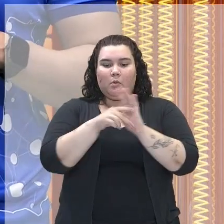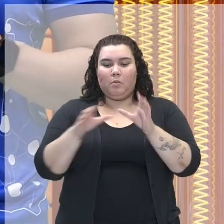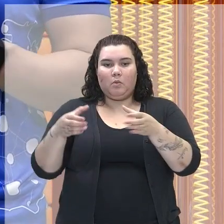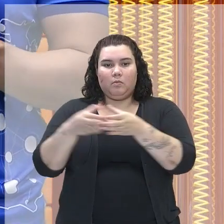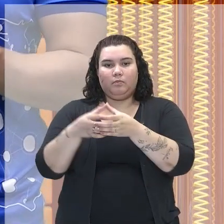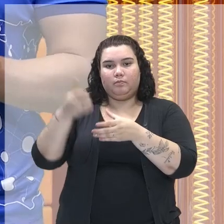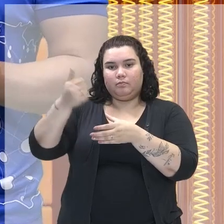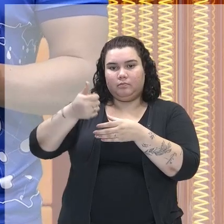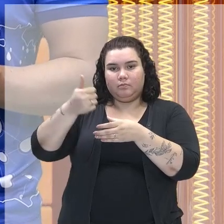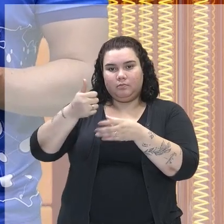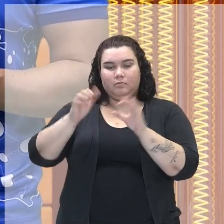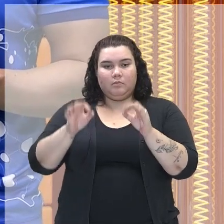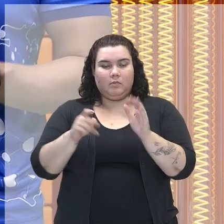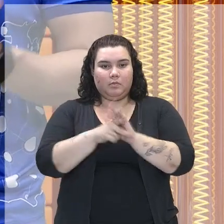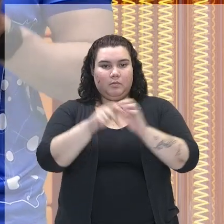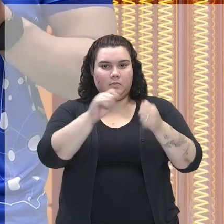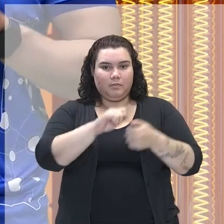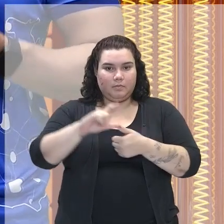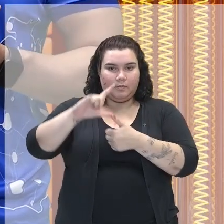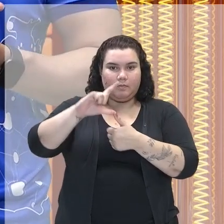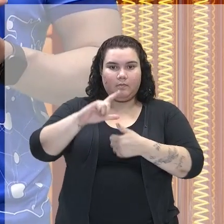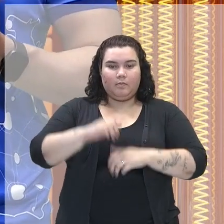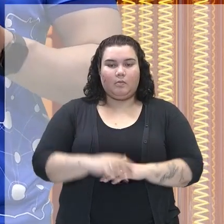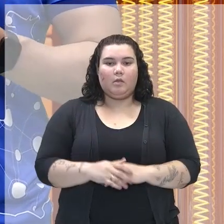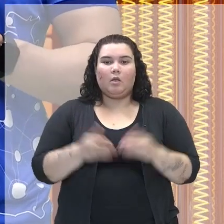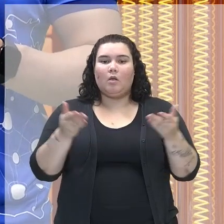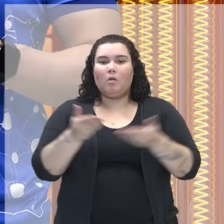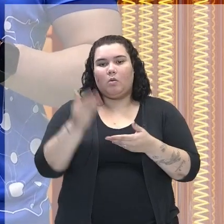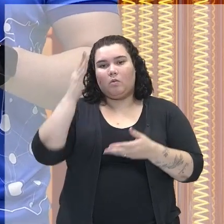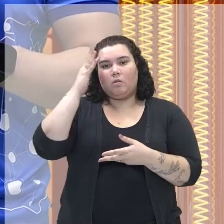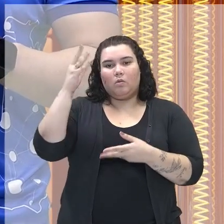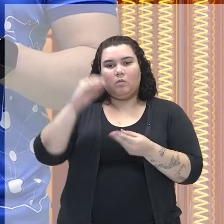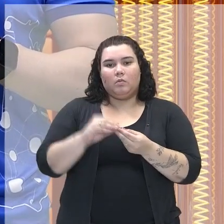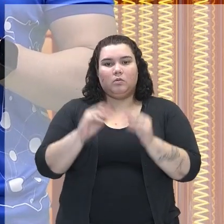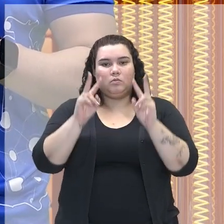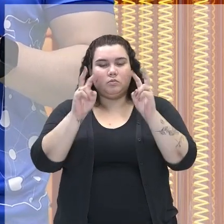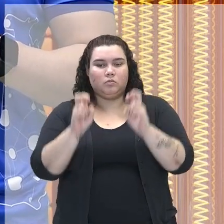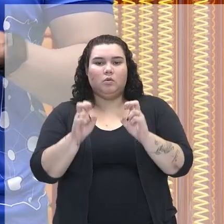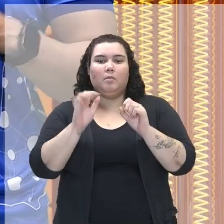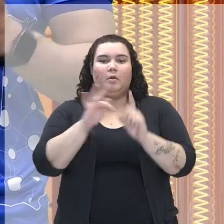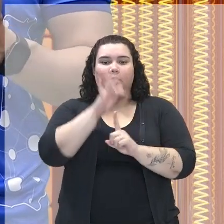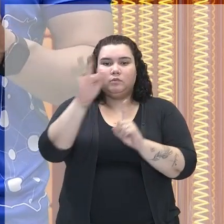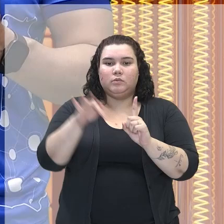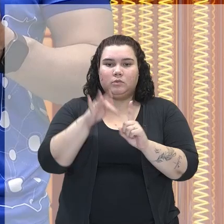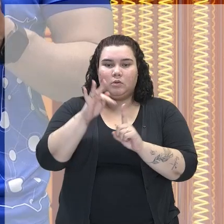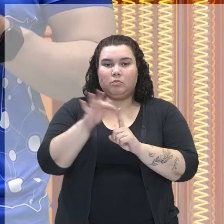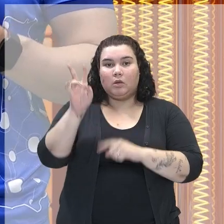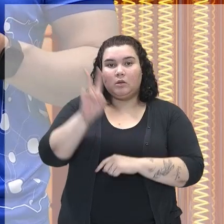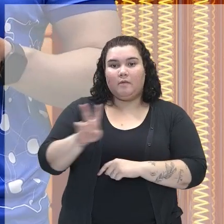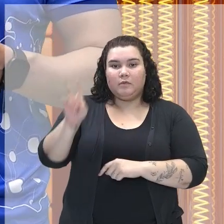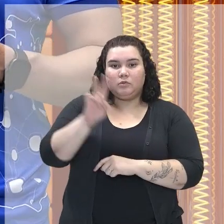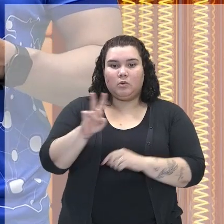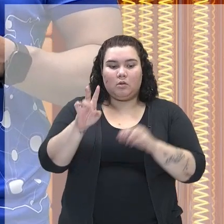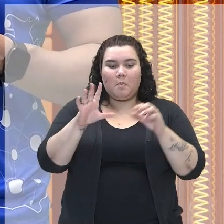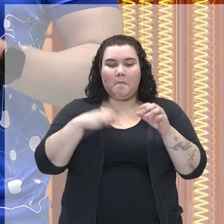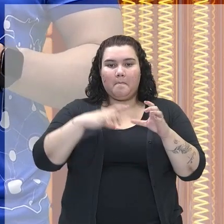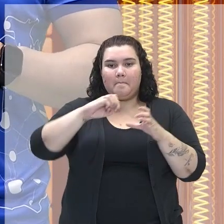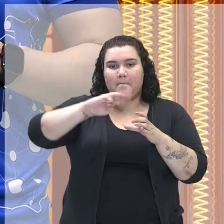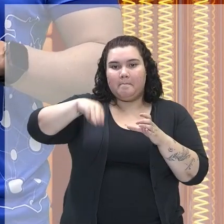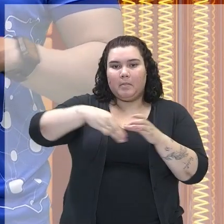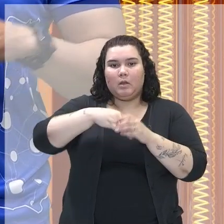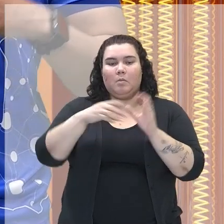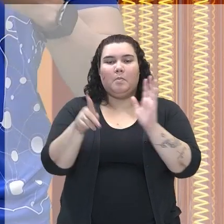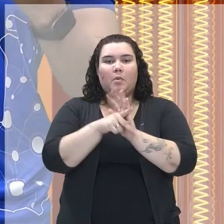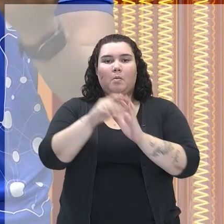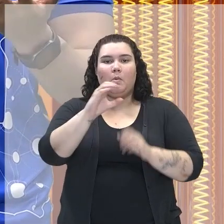aqui na América Latina e agora a gente vai entender um pouco sobre o papel da Venezuela como membro da